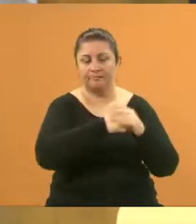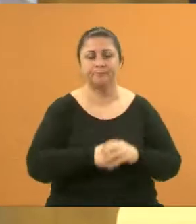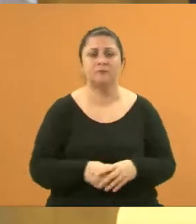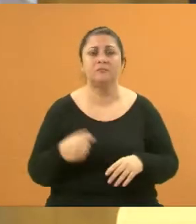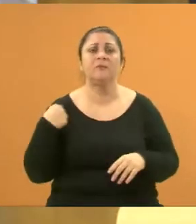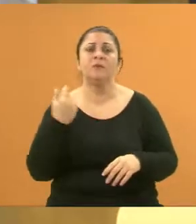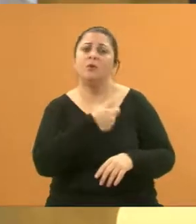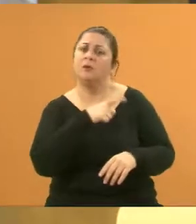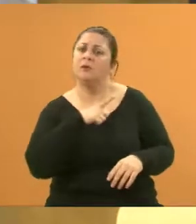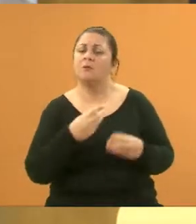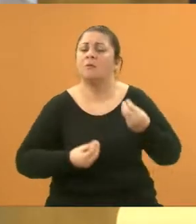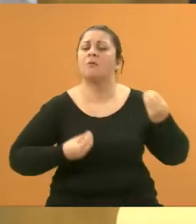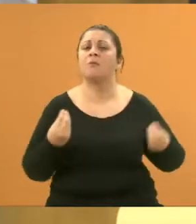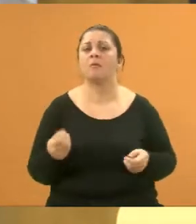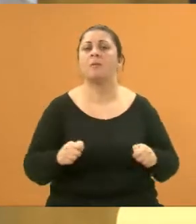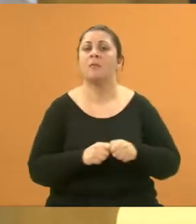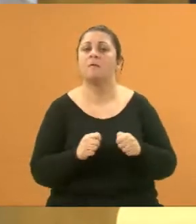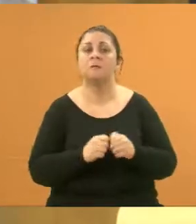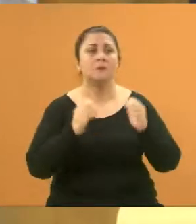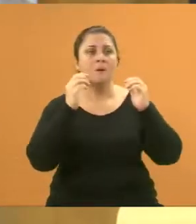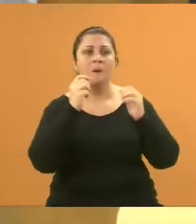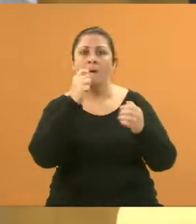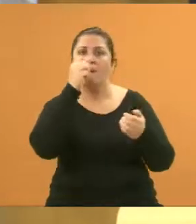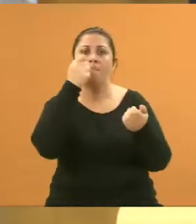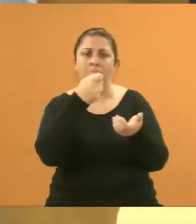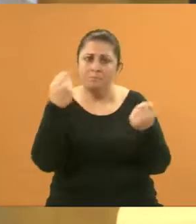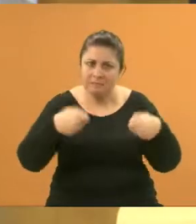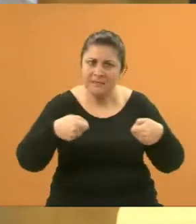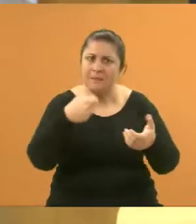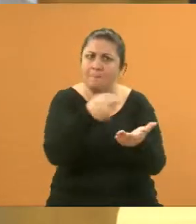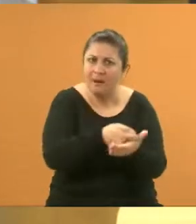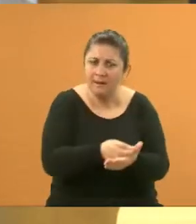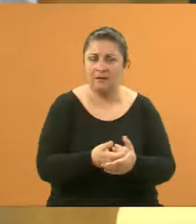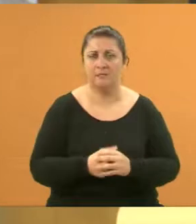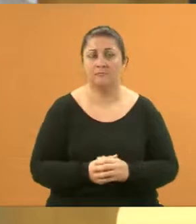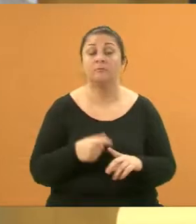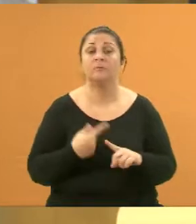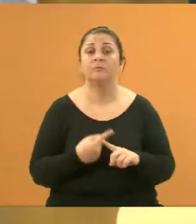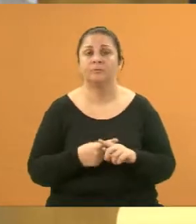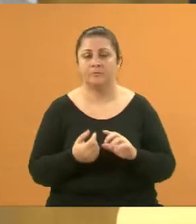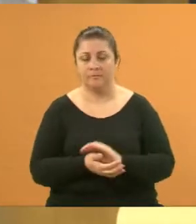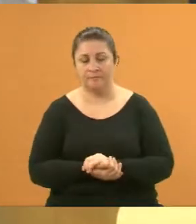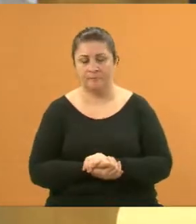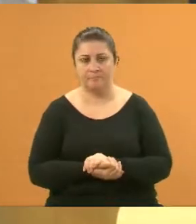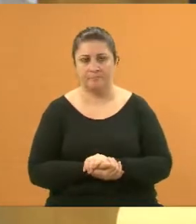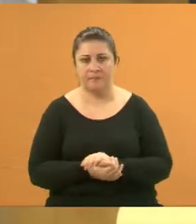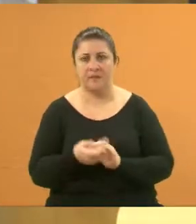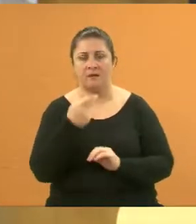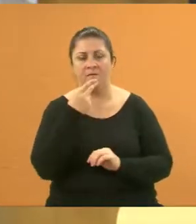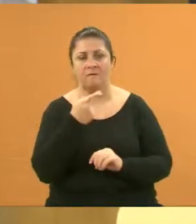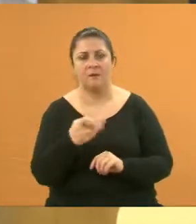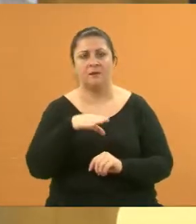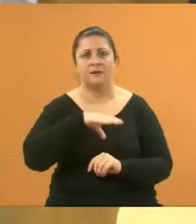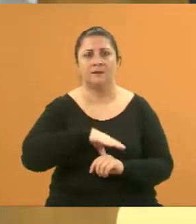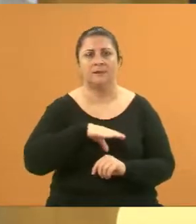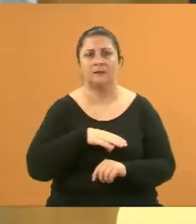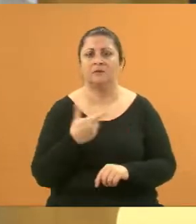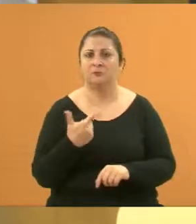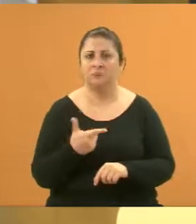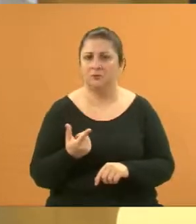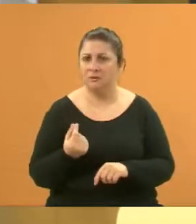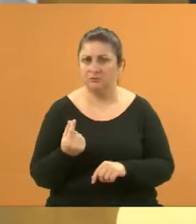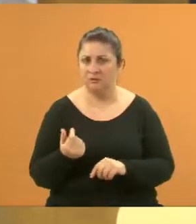de fazer valer essa cobrança. Sabe por quê? Muito se diz que os municípios estão sem